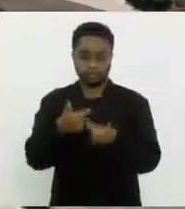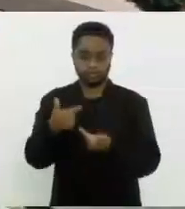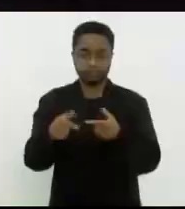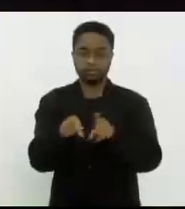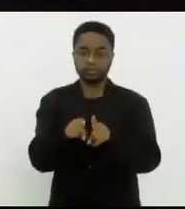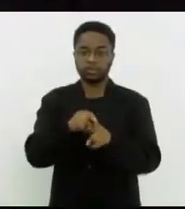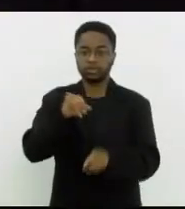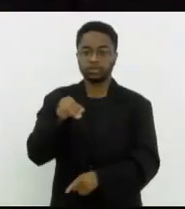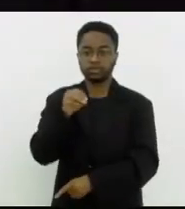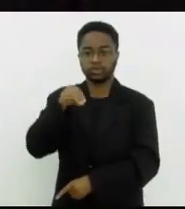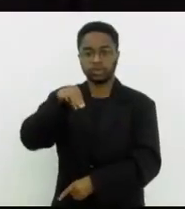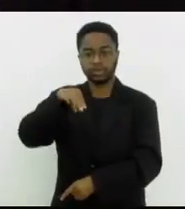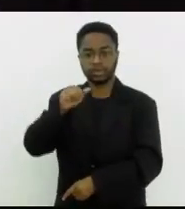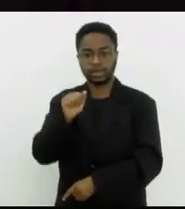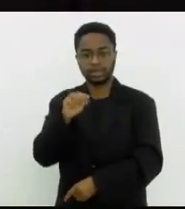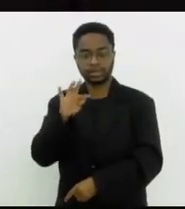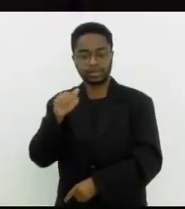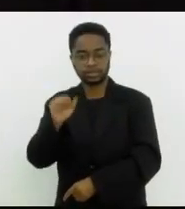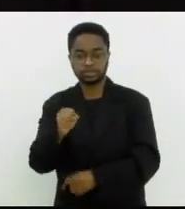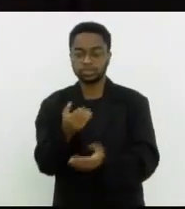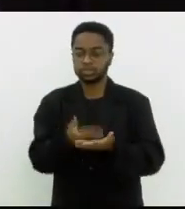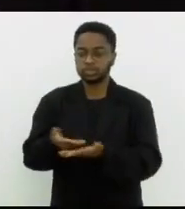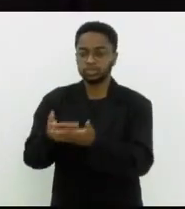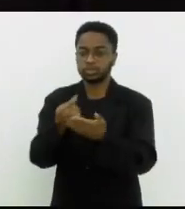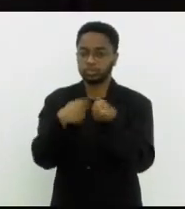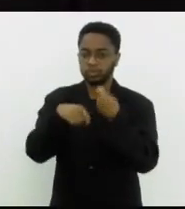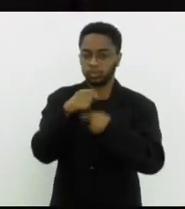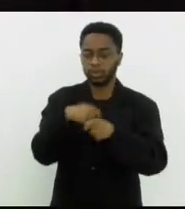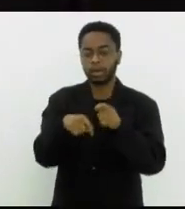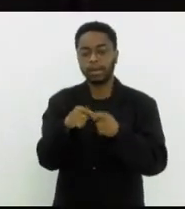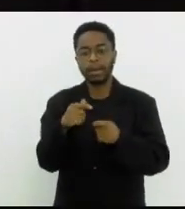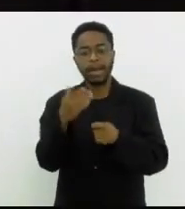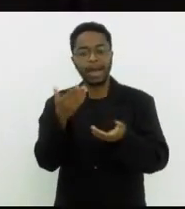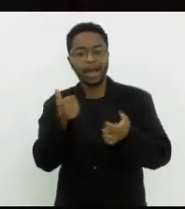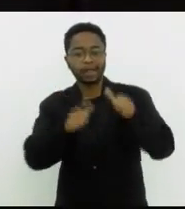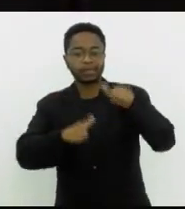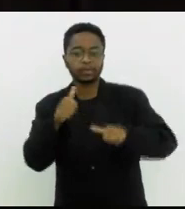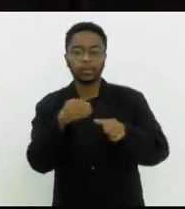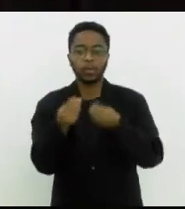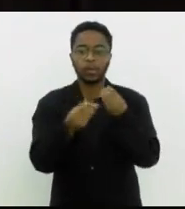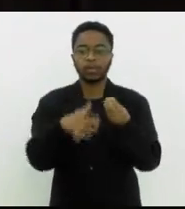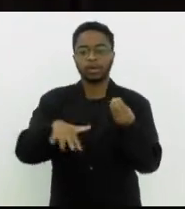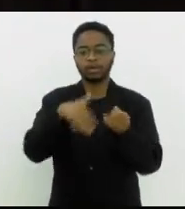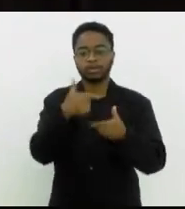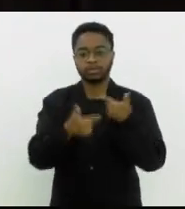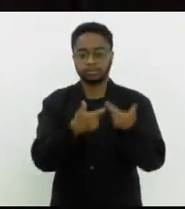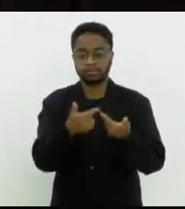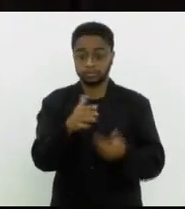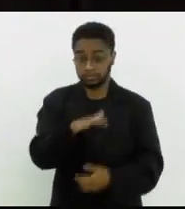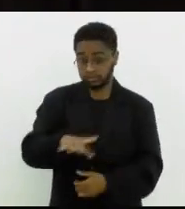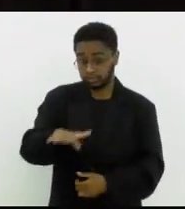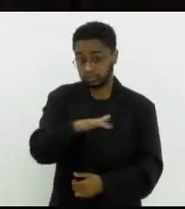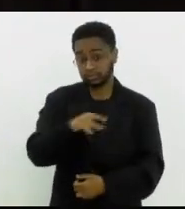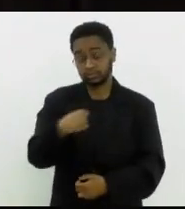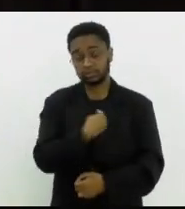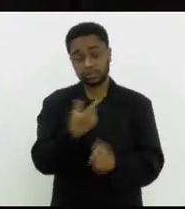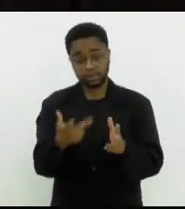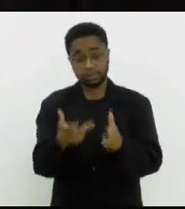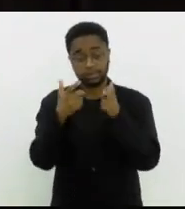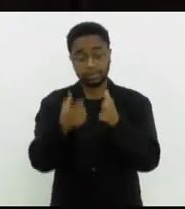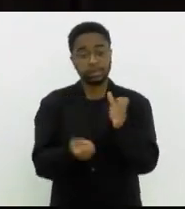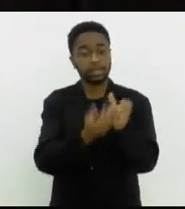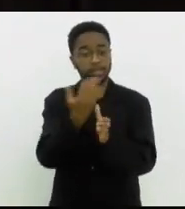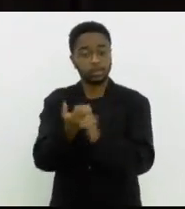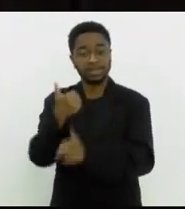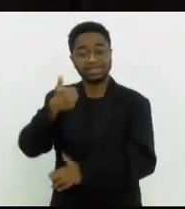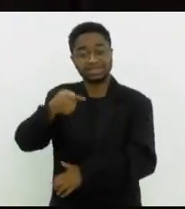Goulart, gerente de estudos econômicos da Firjan, faz um balanço do mercado de trabalho. De maneira geral, a gente observou a geração de mais de